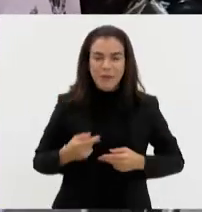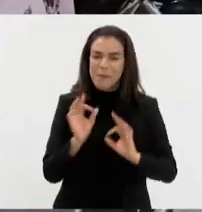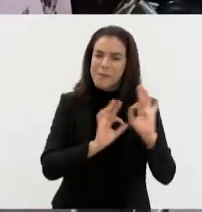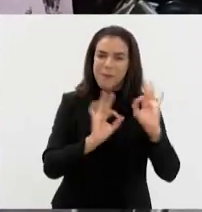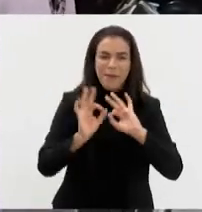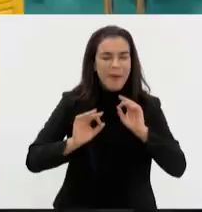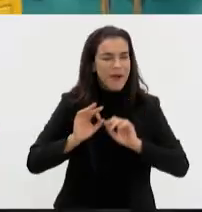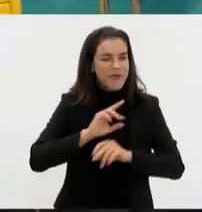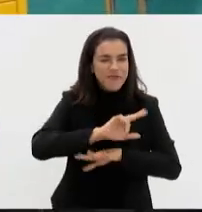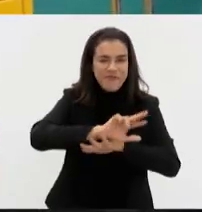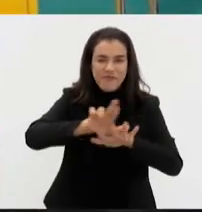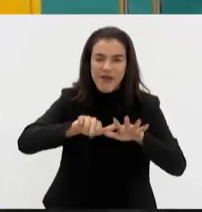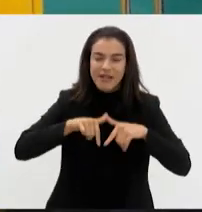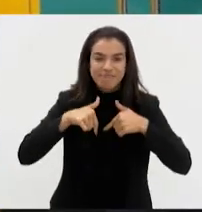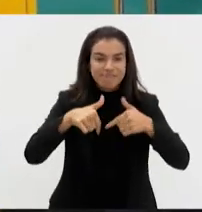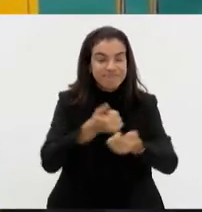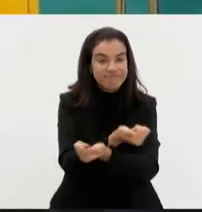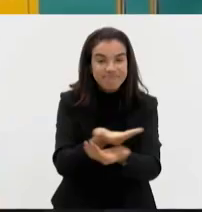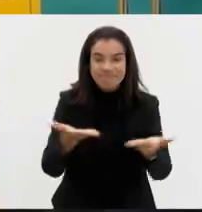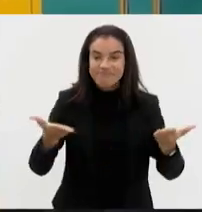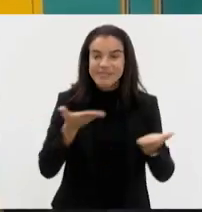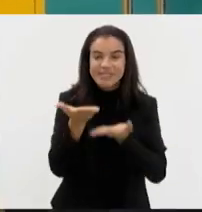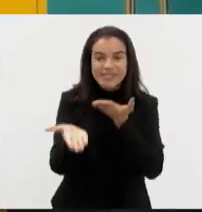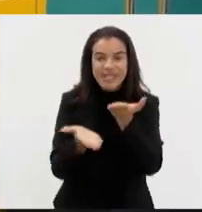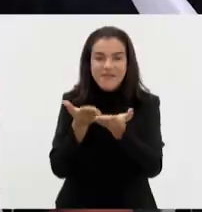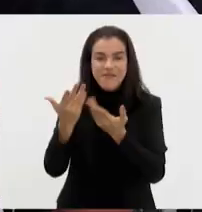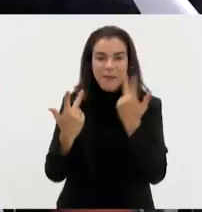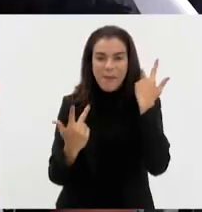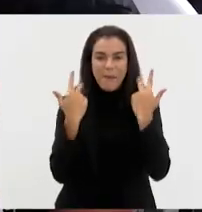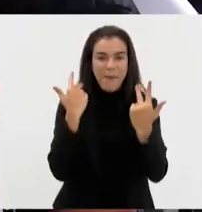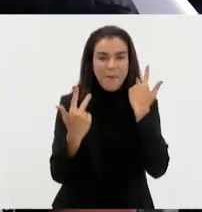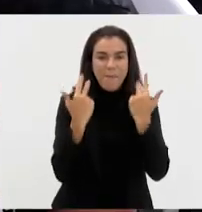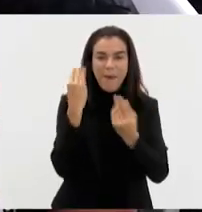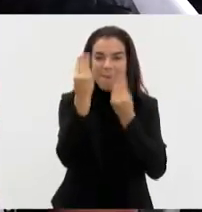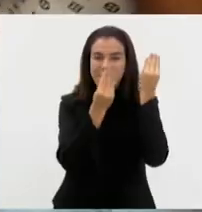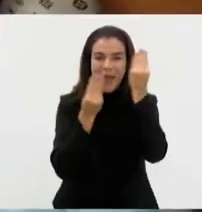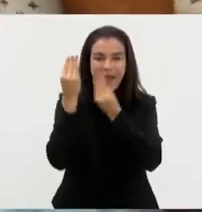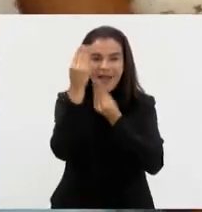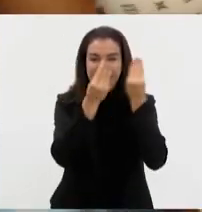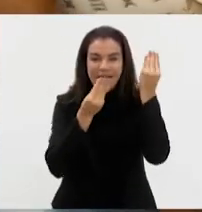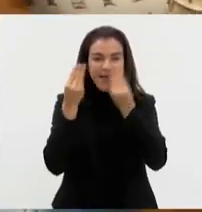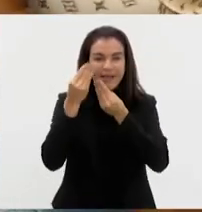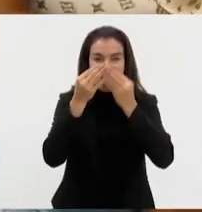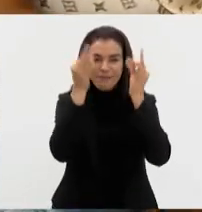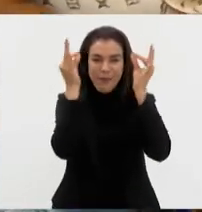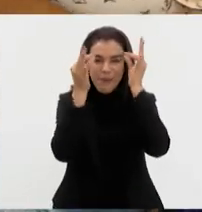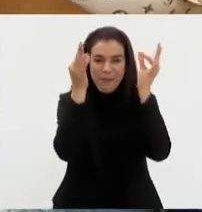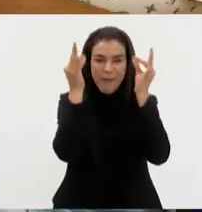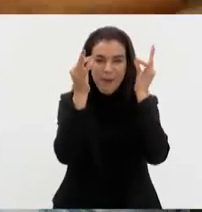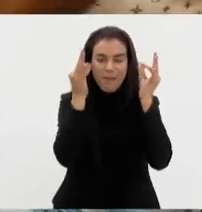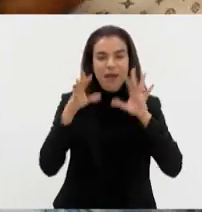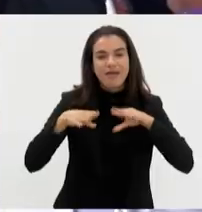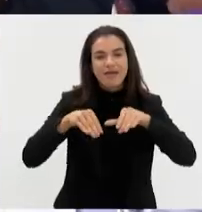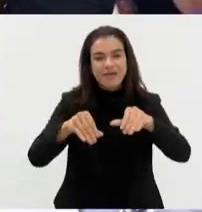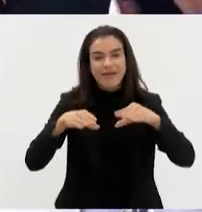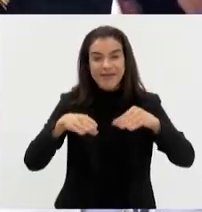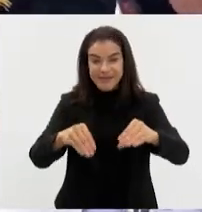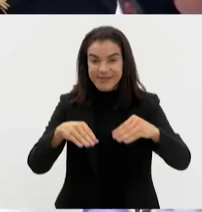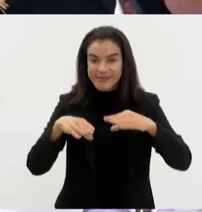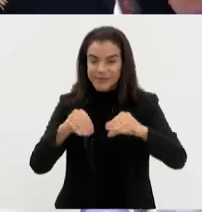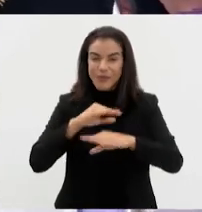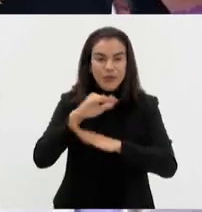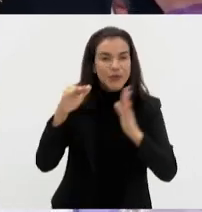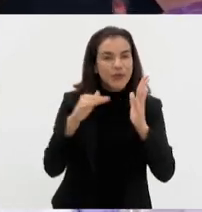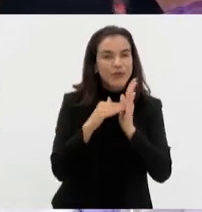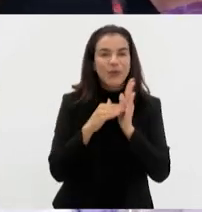várias ações. Serão oferecidos serviços de corte de cabelo, maquiagem, sobrancelhas e massoterapia. Tudo